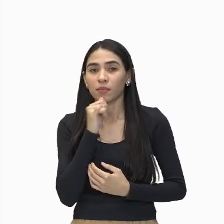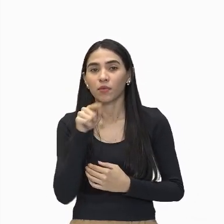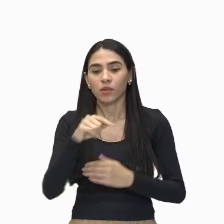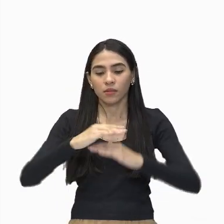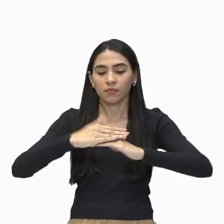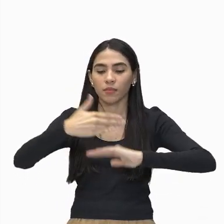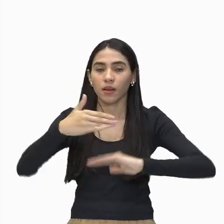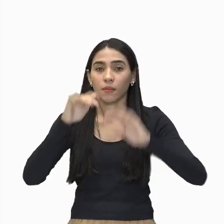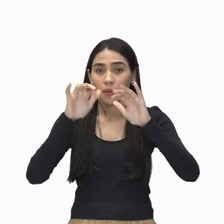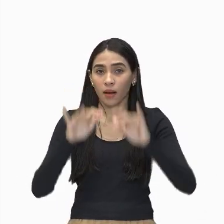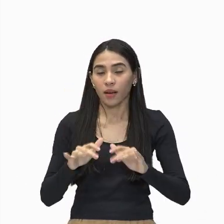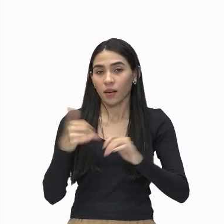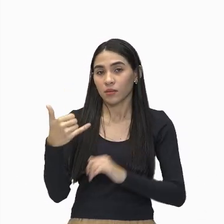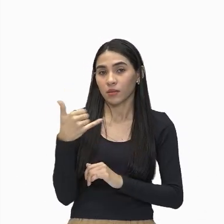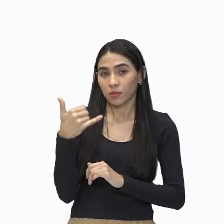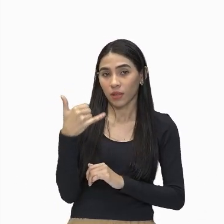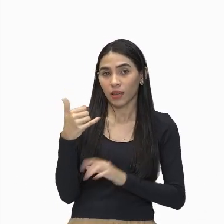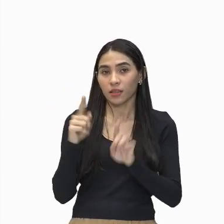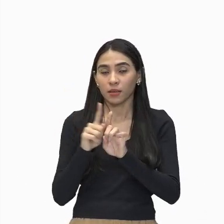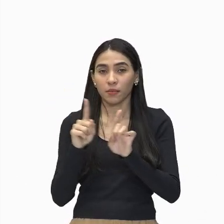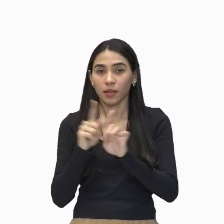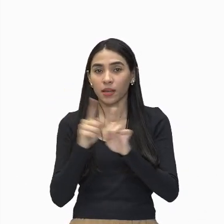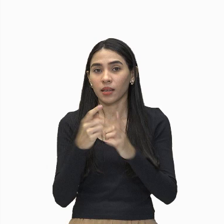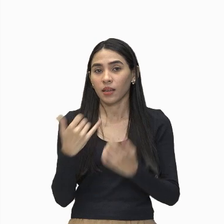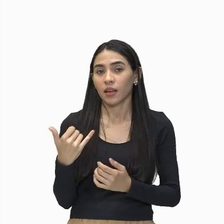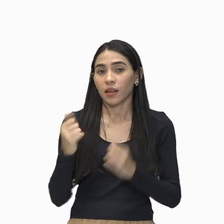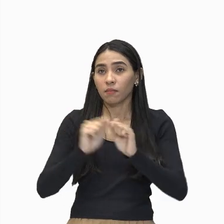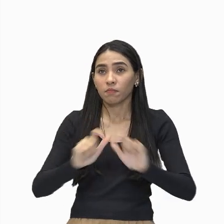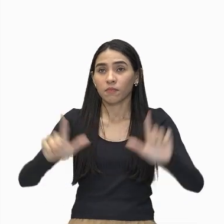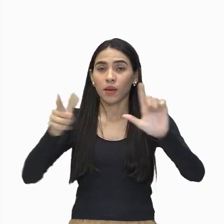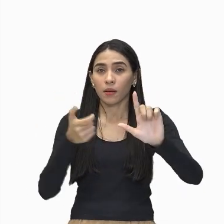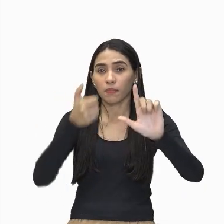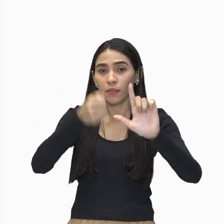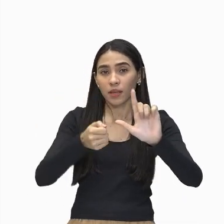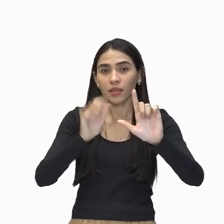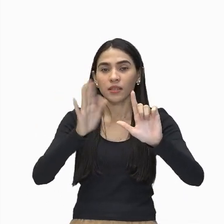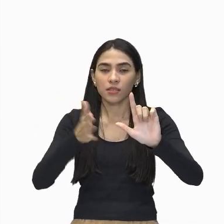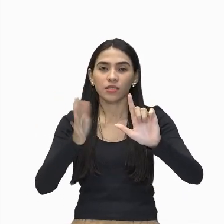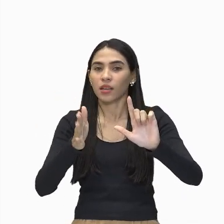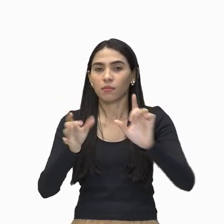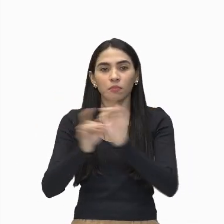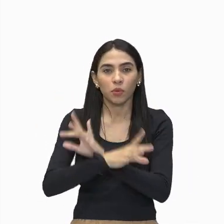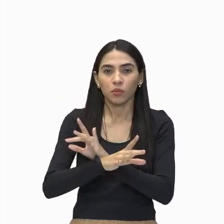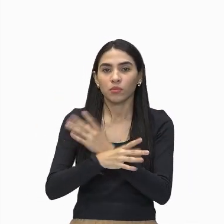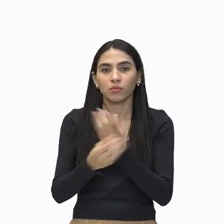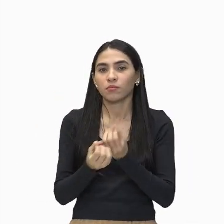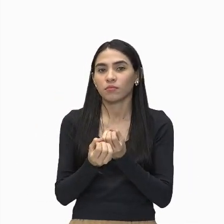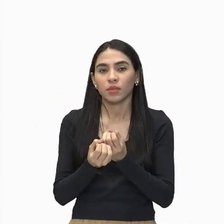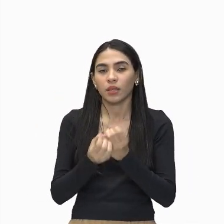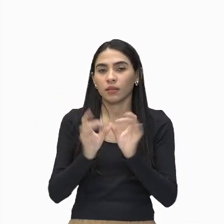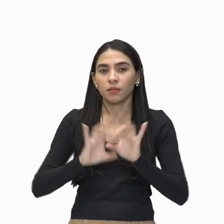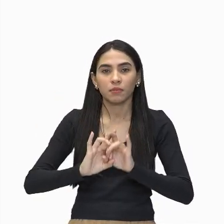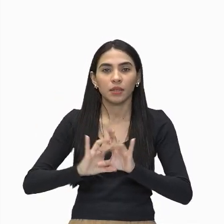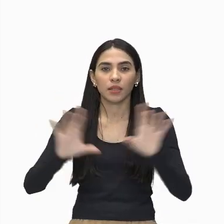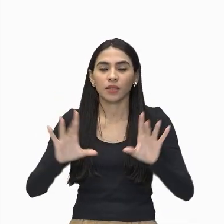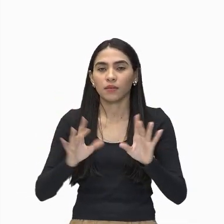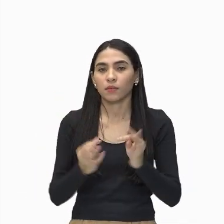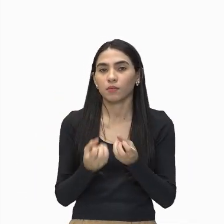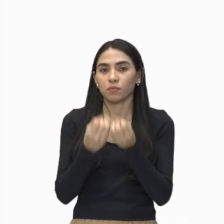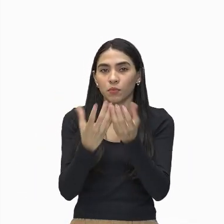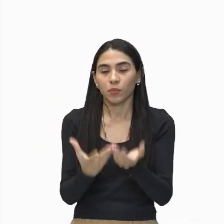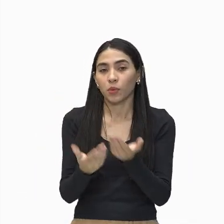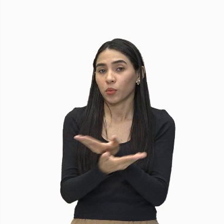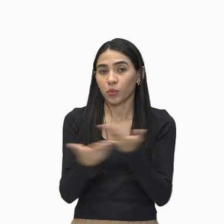computador, abre o celular, a tela do celular, liga a televisão, já estão ali, oferecendo tudo para a